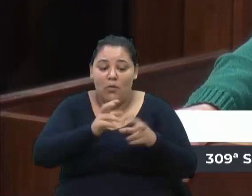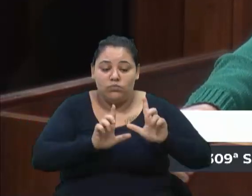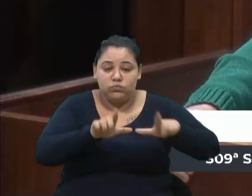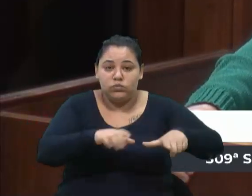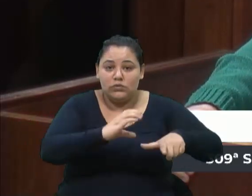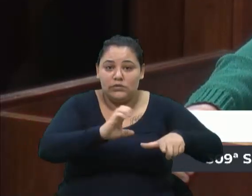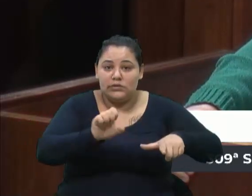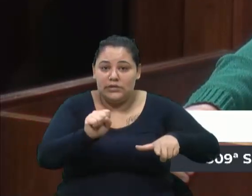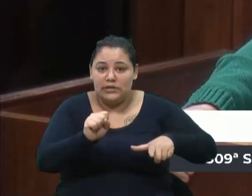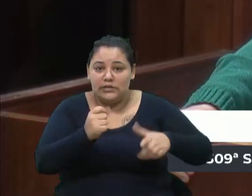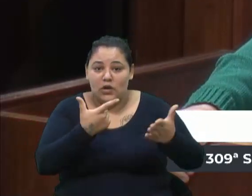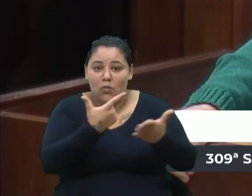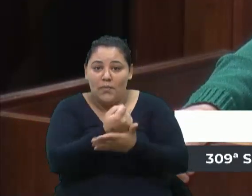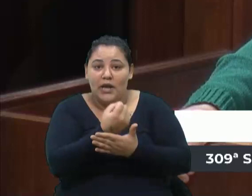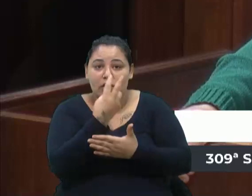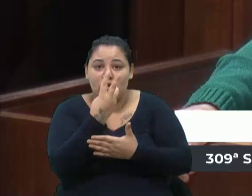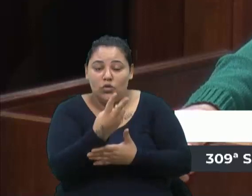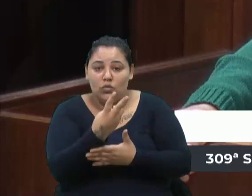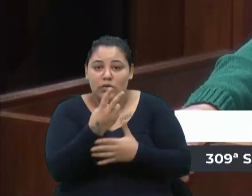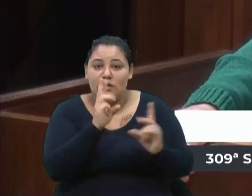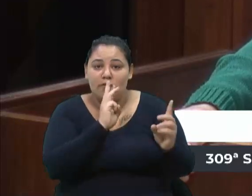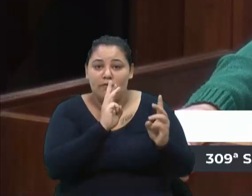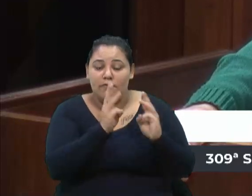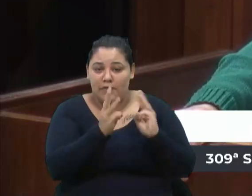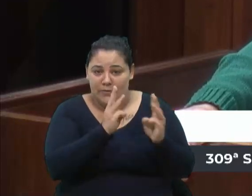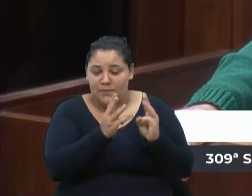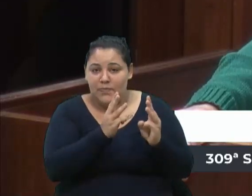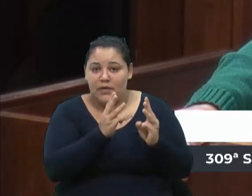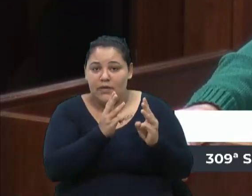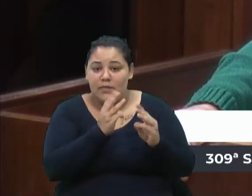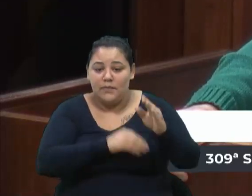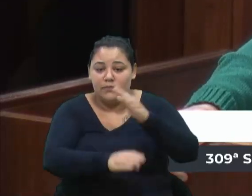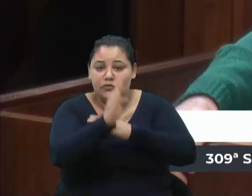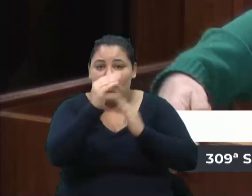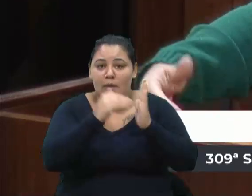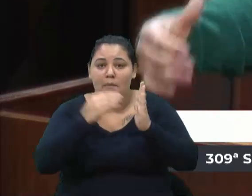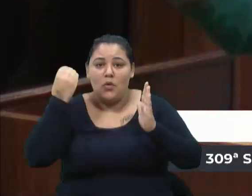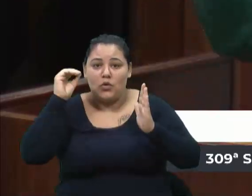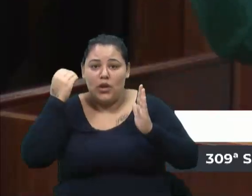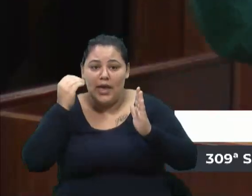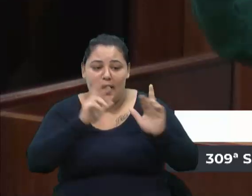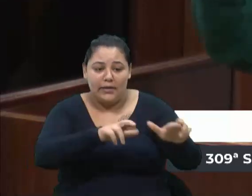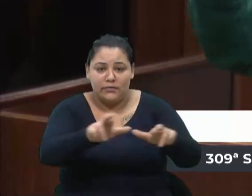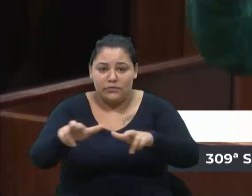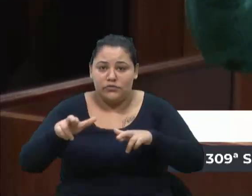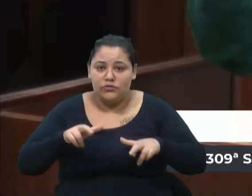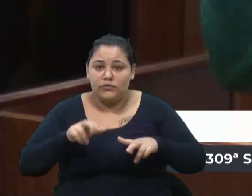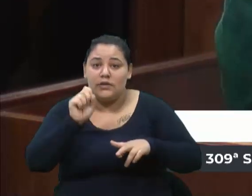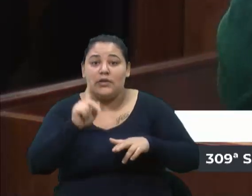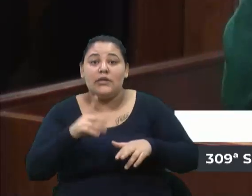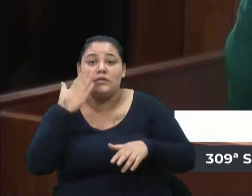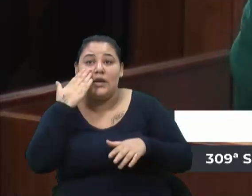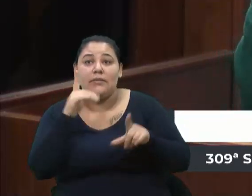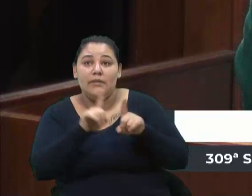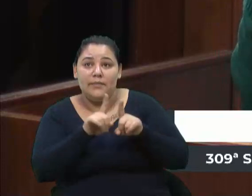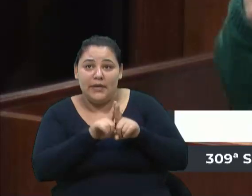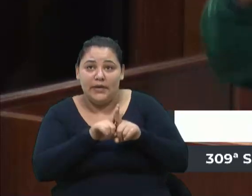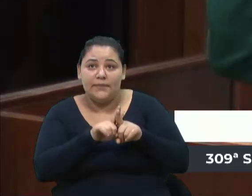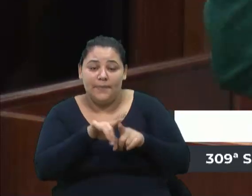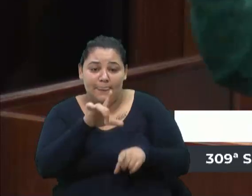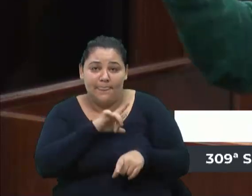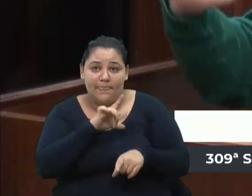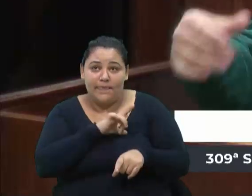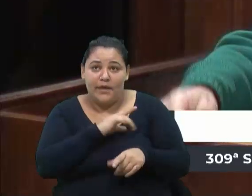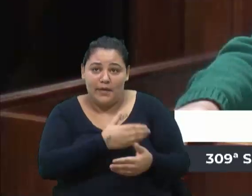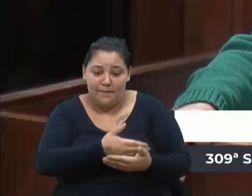compra de duas vans para levar as pessoas para Porto Alegre para outras regiões agora até quem sabe para levar as pessoas ganhar os bebês em Farroupilha